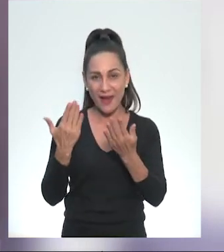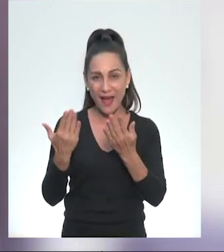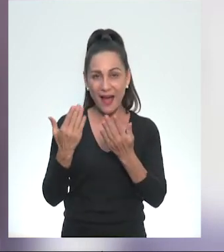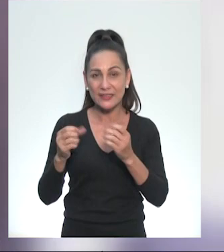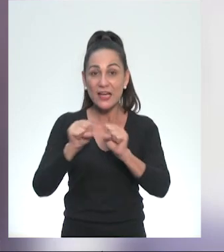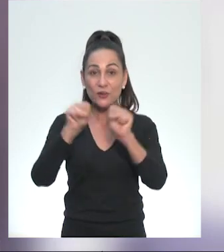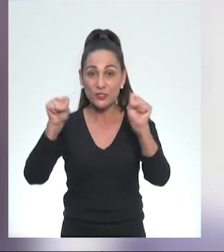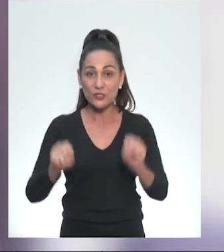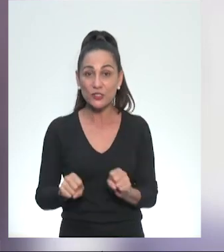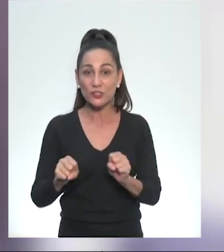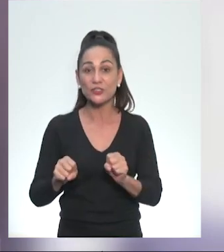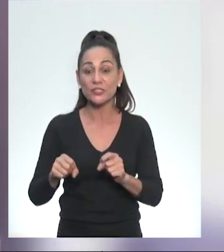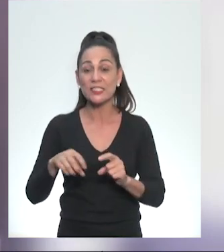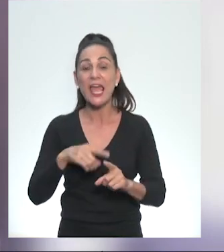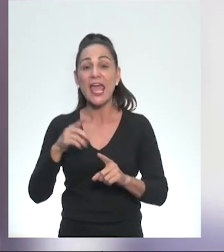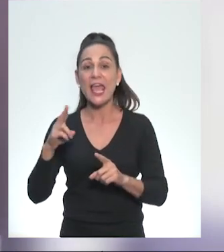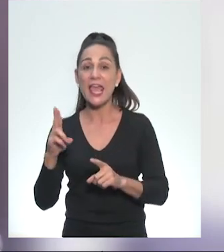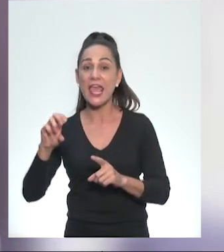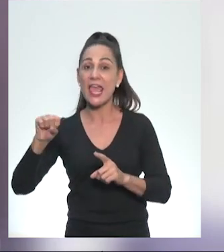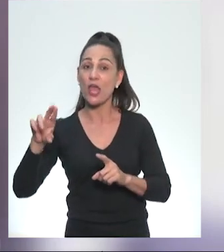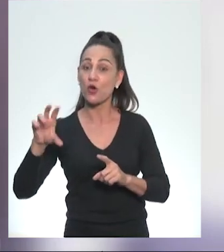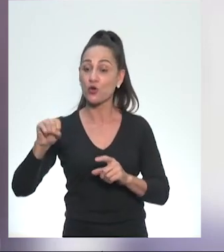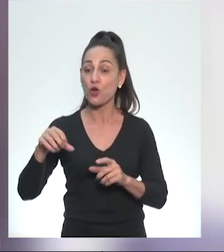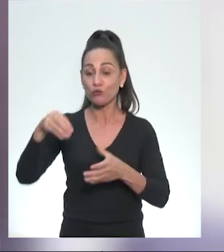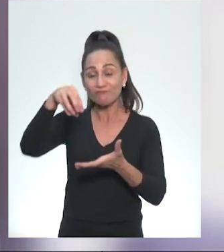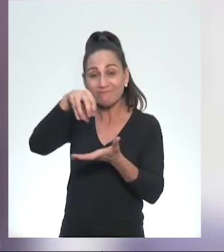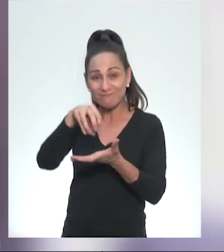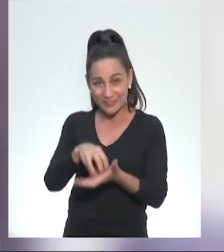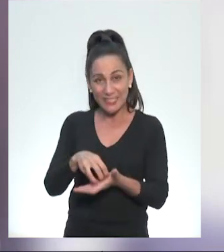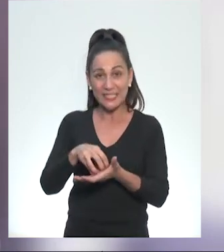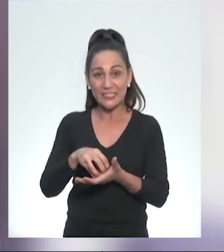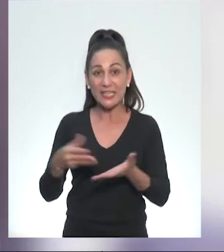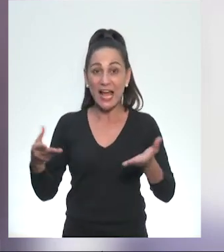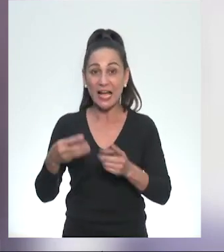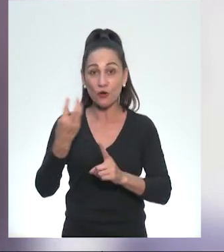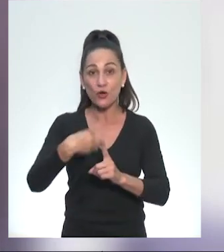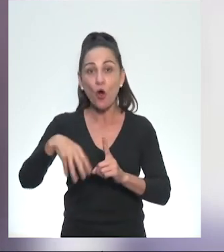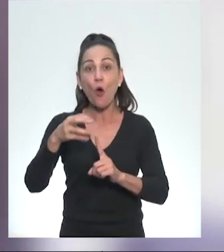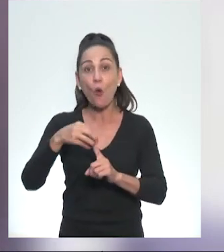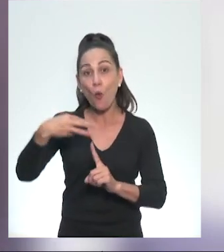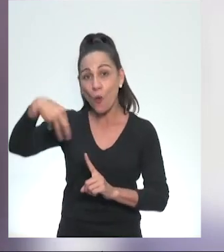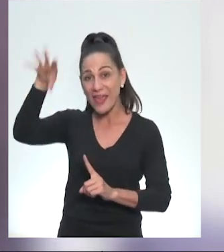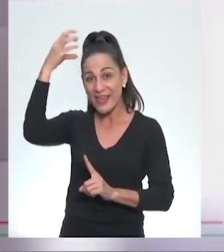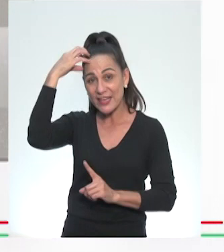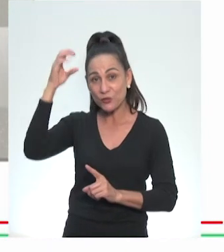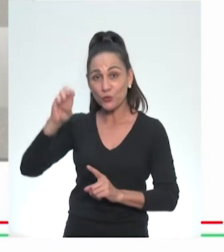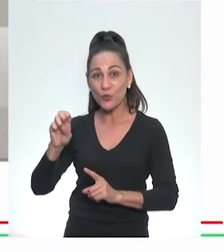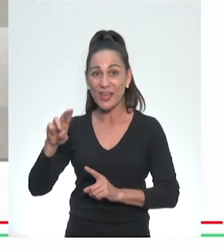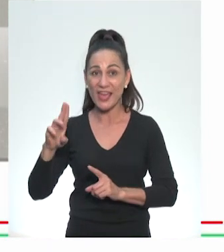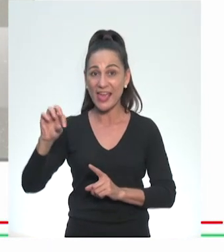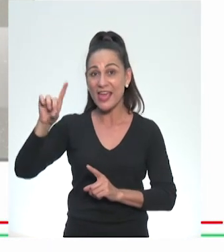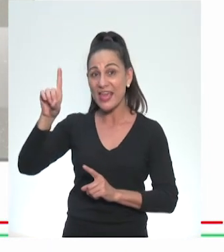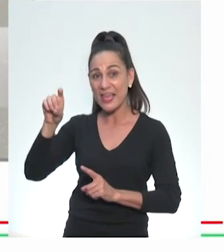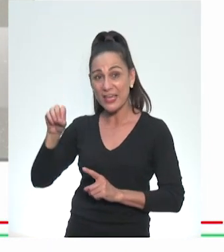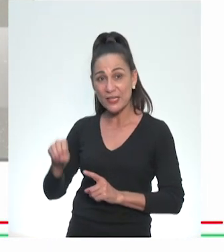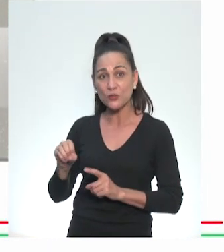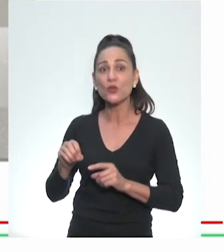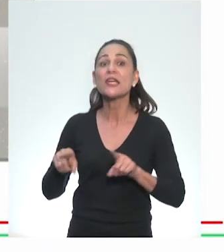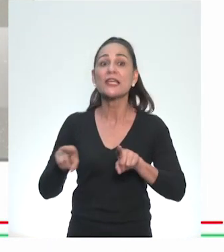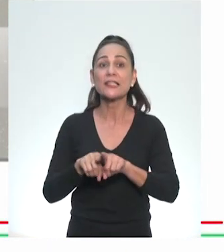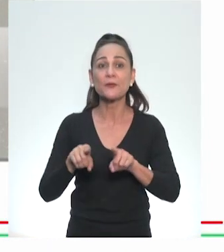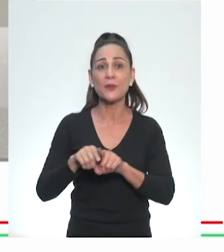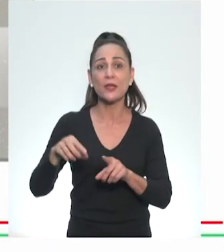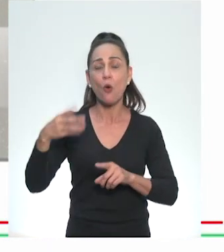as estruturas eurocêntricas, né? E aí vamos pular agora para o reino do Edo, para falar um pouquinho dele, né? Ou então o reino de